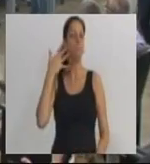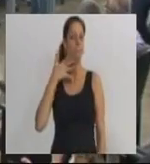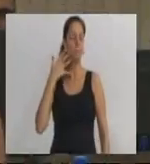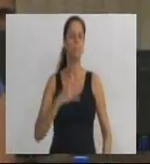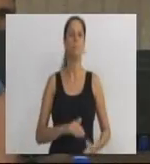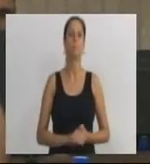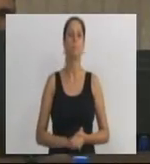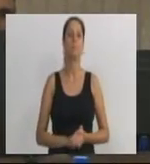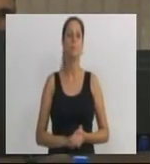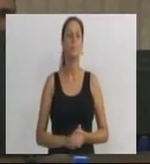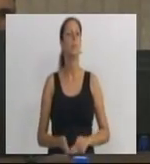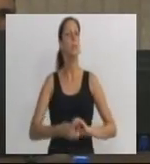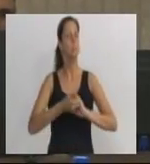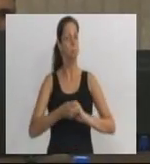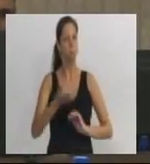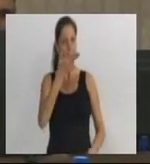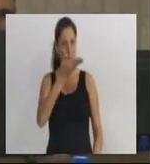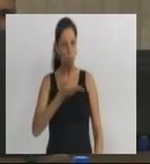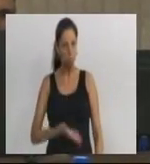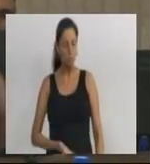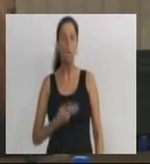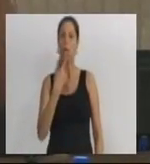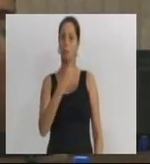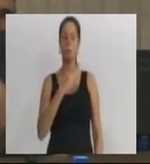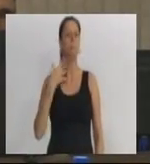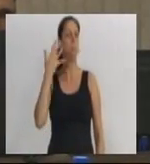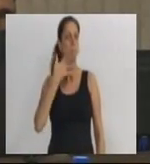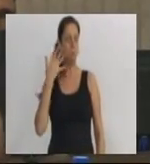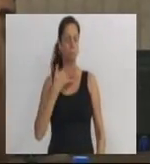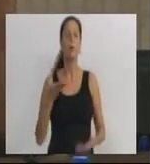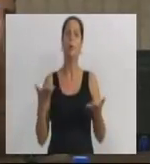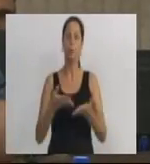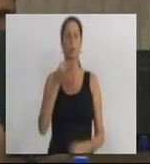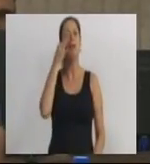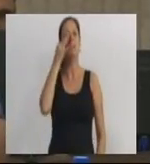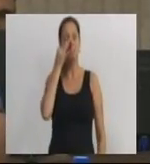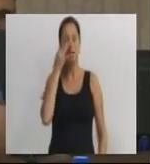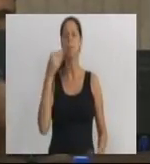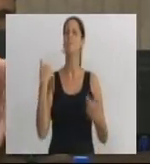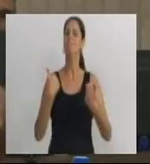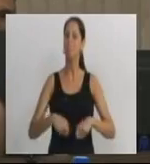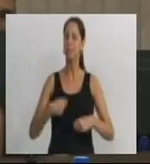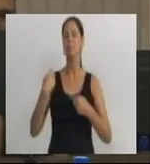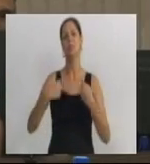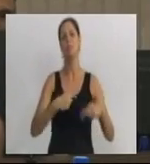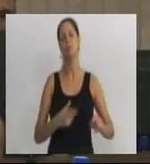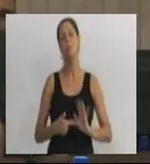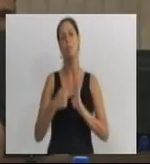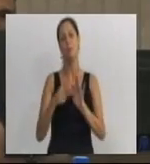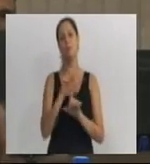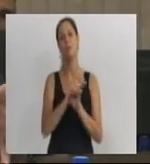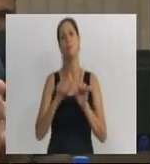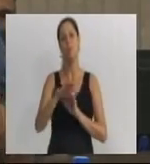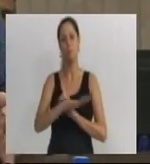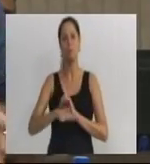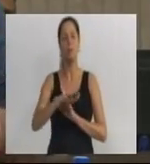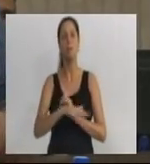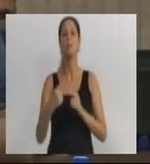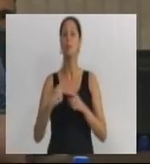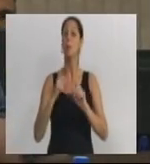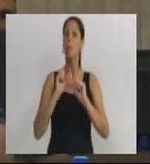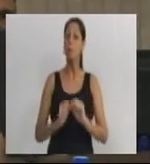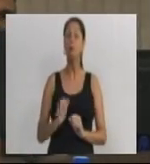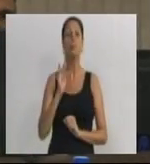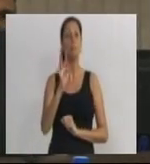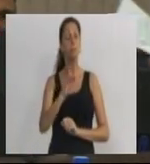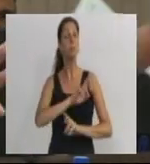quero cumprimentá-lo pelo pronunciamento e dizer que essa é a realidade que a gente tem que realmente trazer à tona e mostrar para a sociedade, que talvez vai ser bem diferente